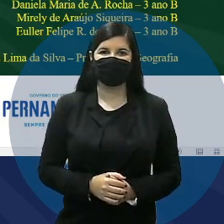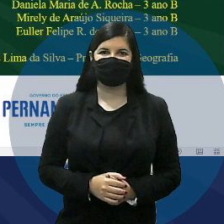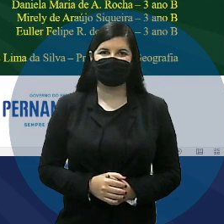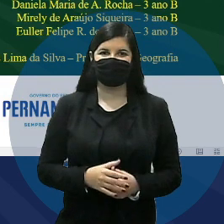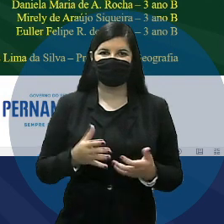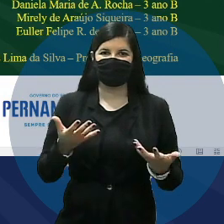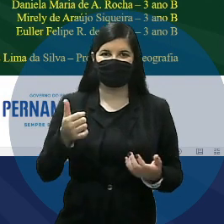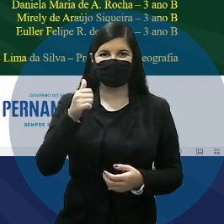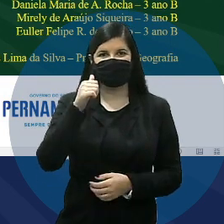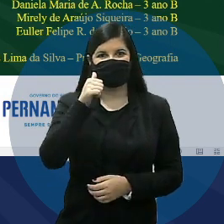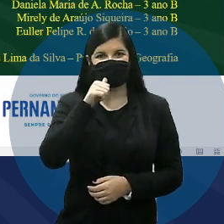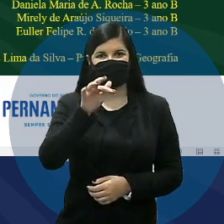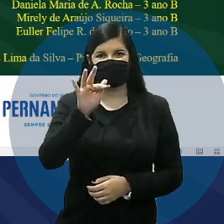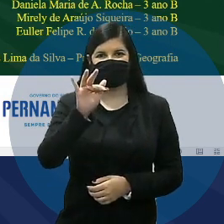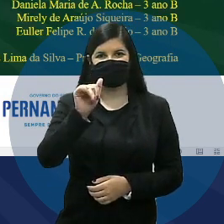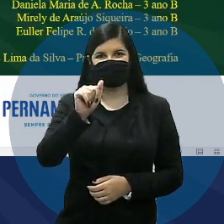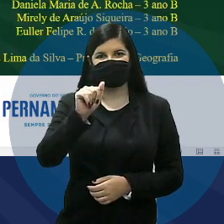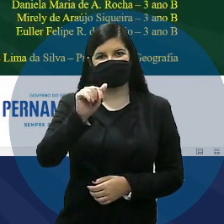Fátima, Ricardo,